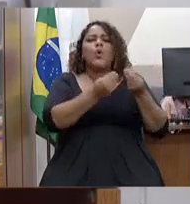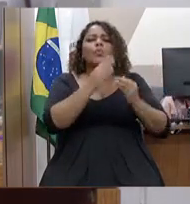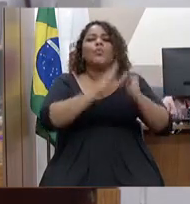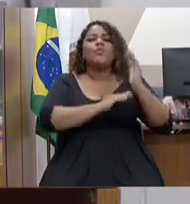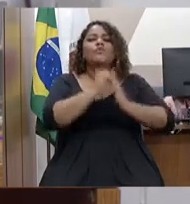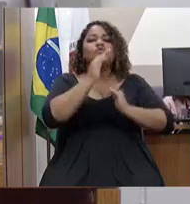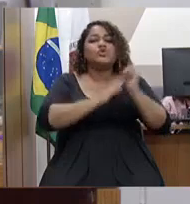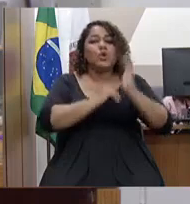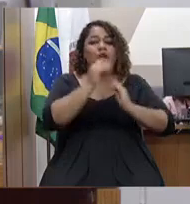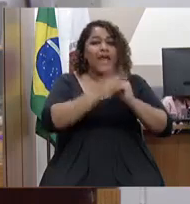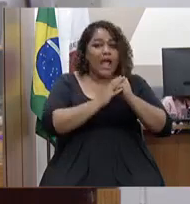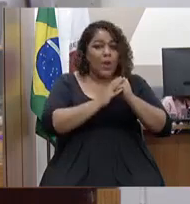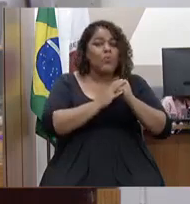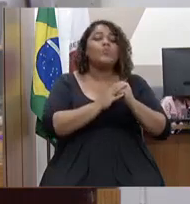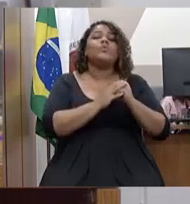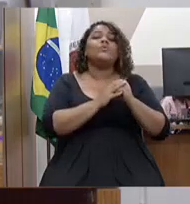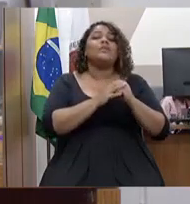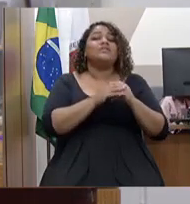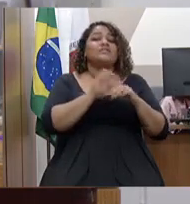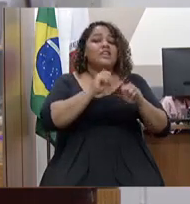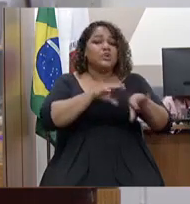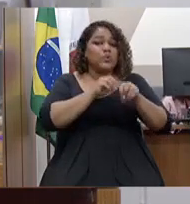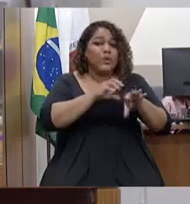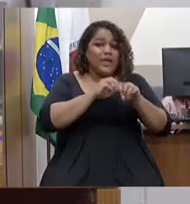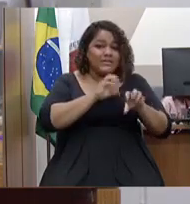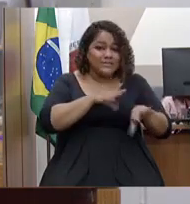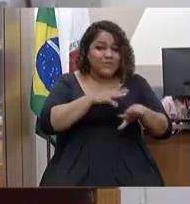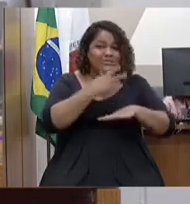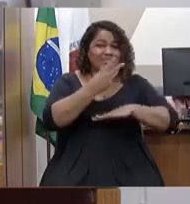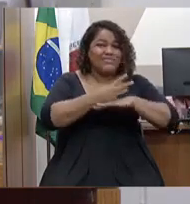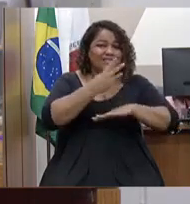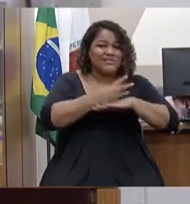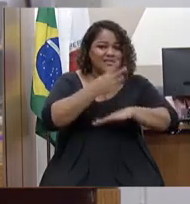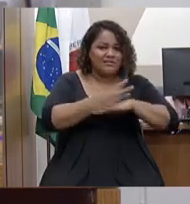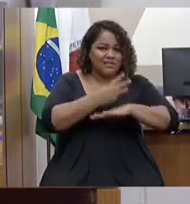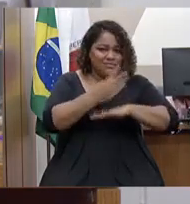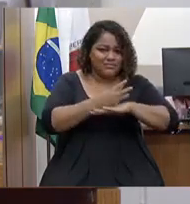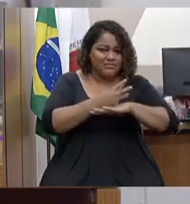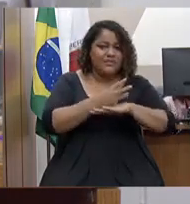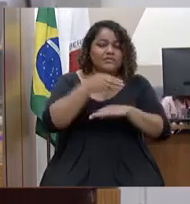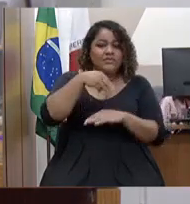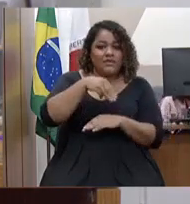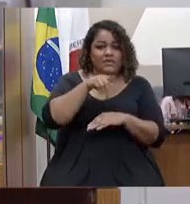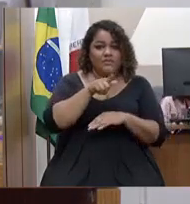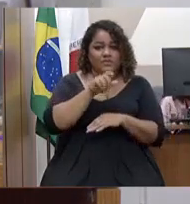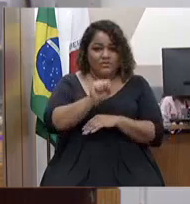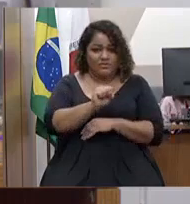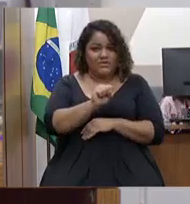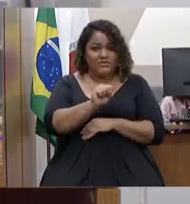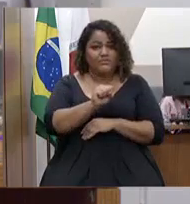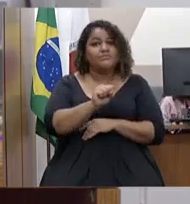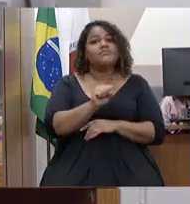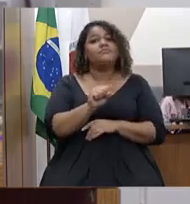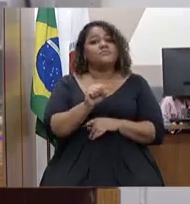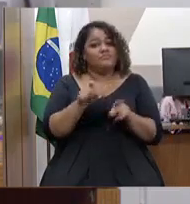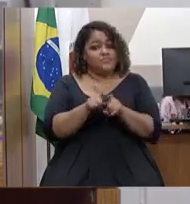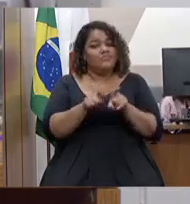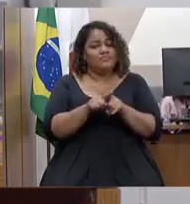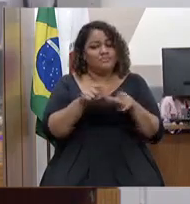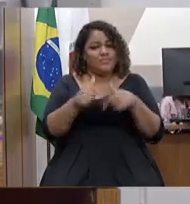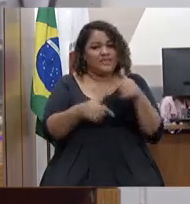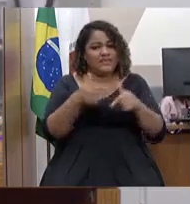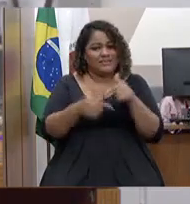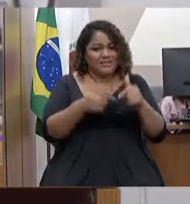da MGS e também os concursados da prefeitura aqui de BH o que se repete tanto na mineração